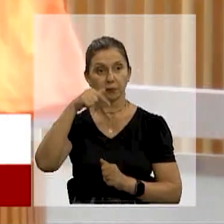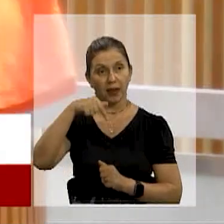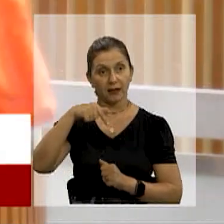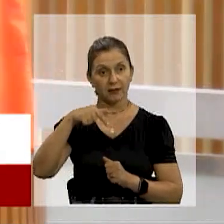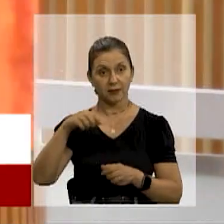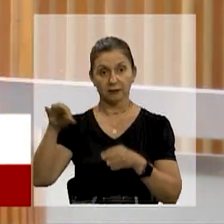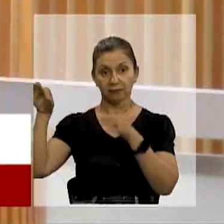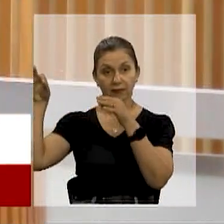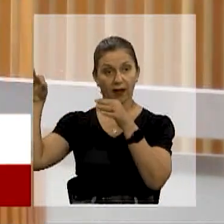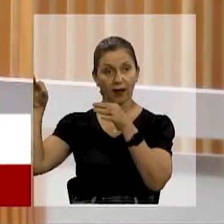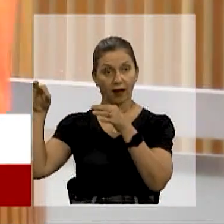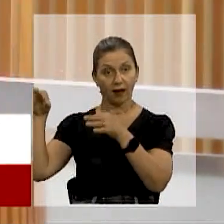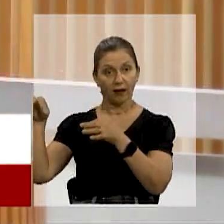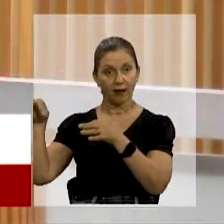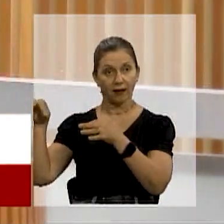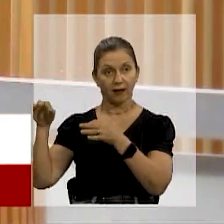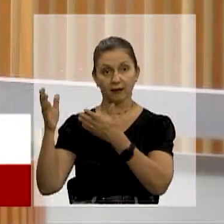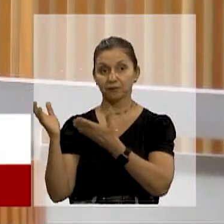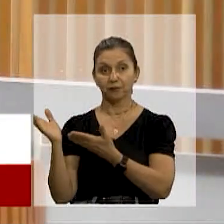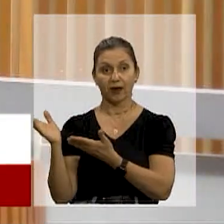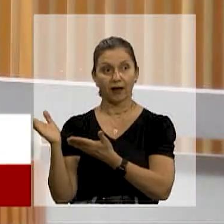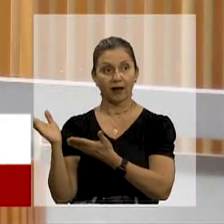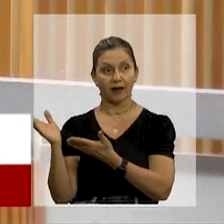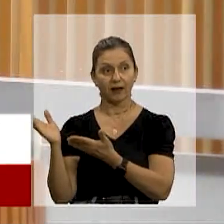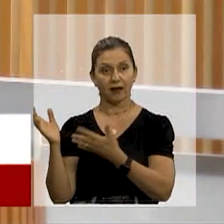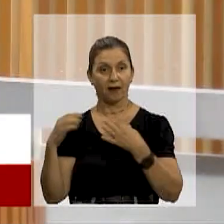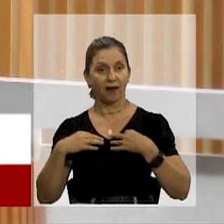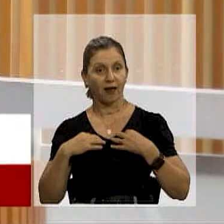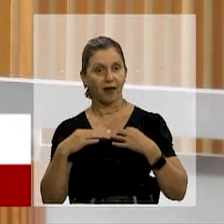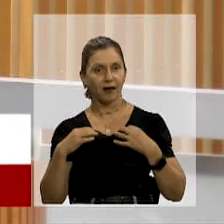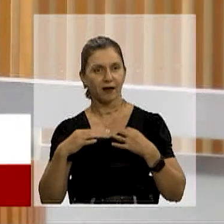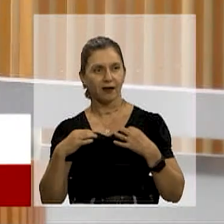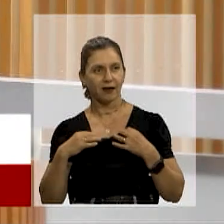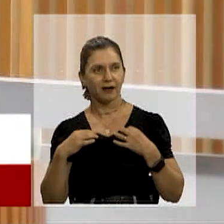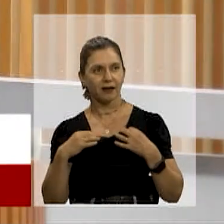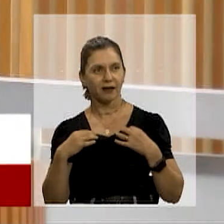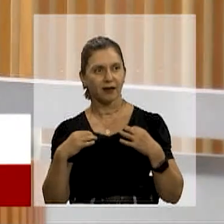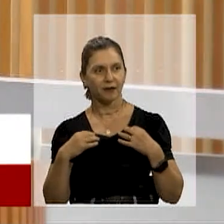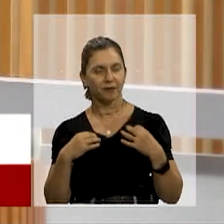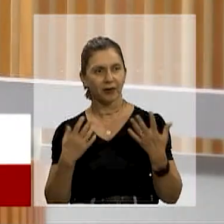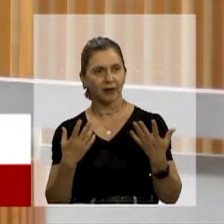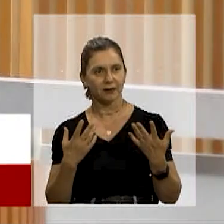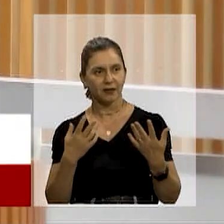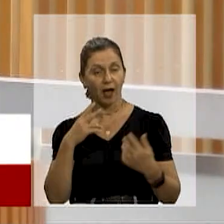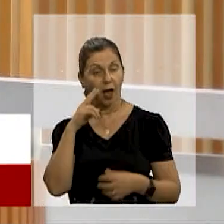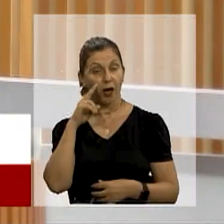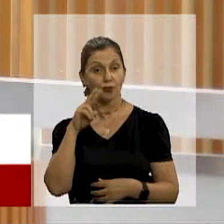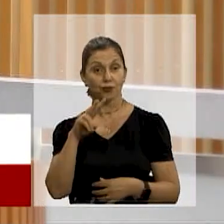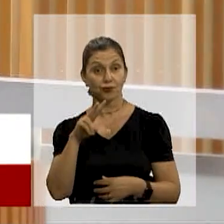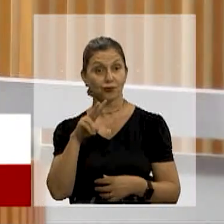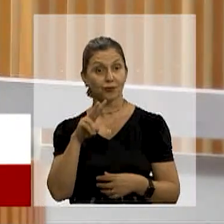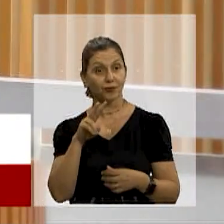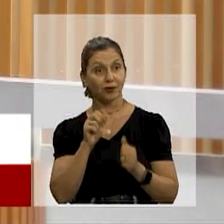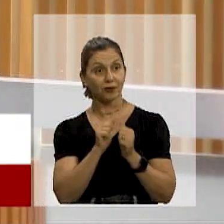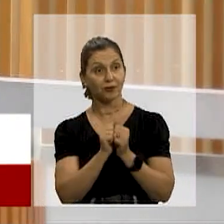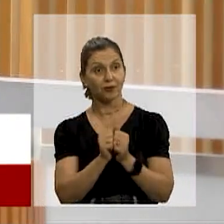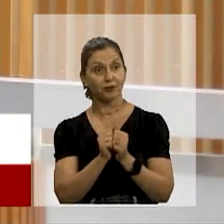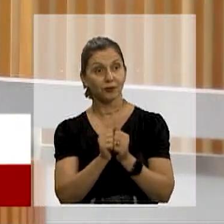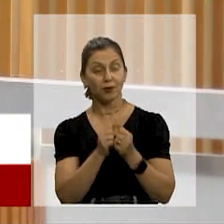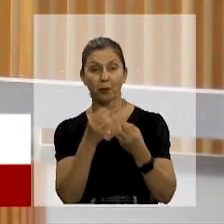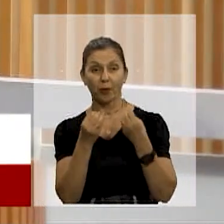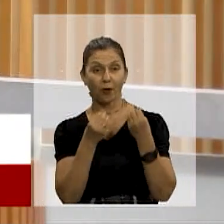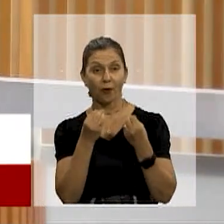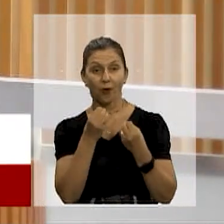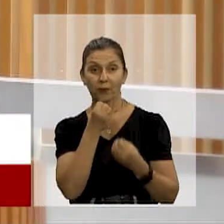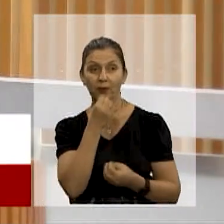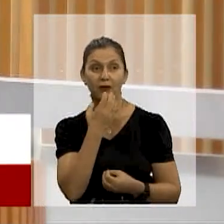nascedouro, e quando nasceu o Plesk, a gente via e acompanhava os